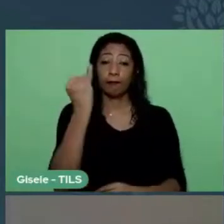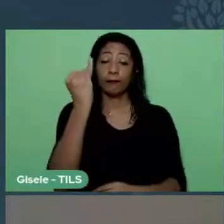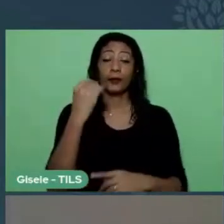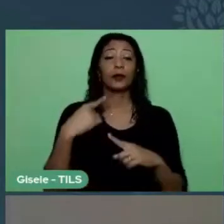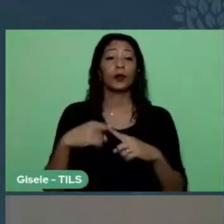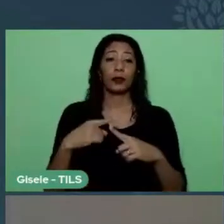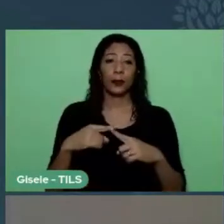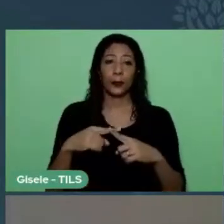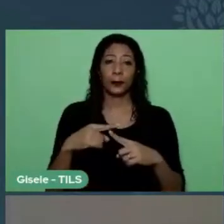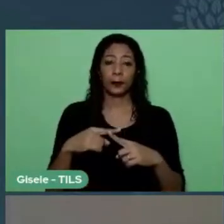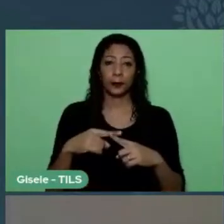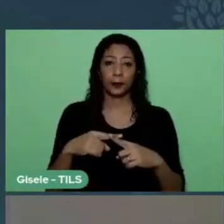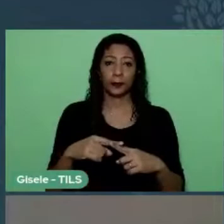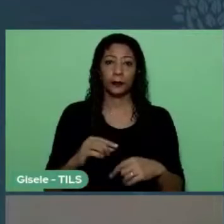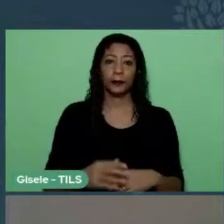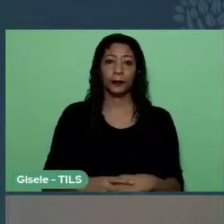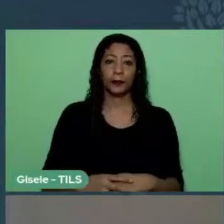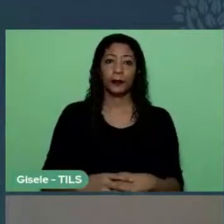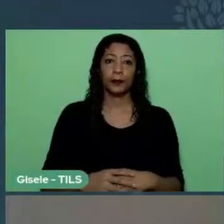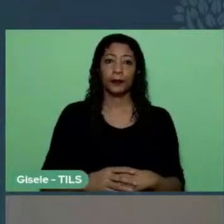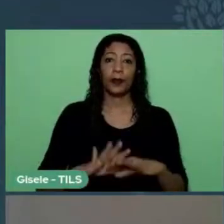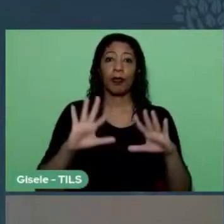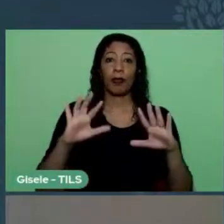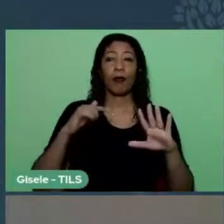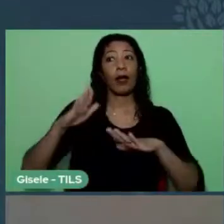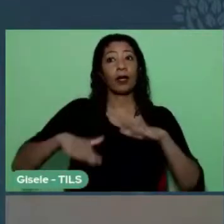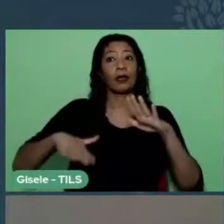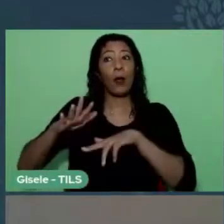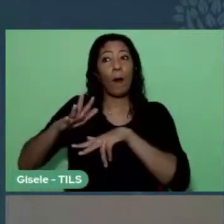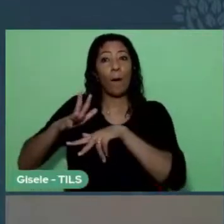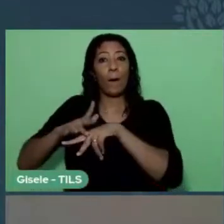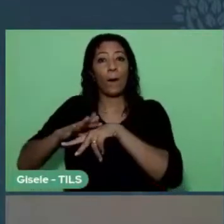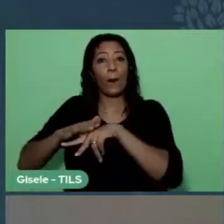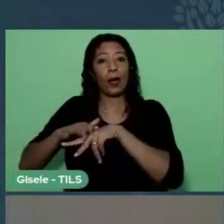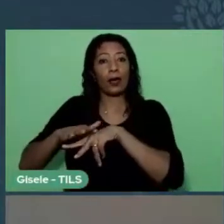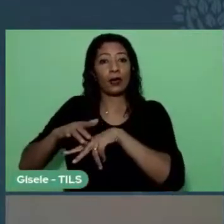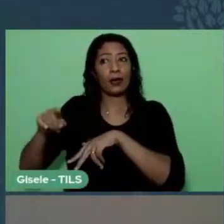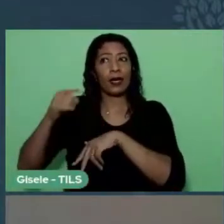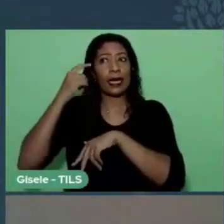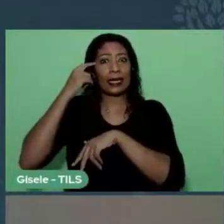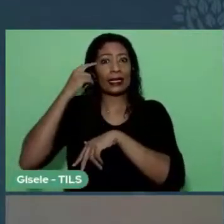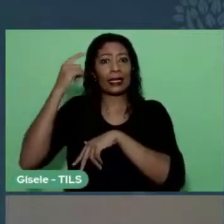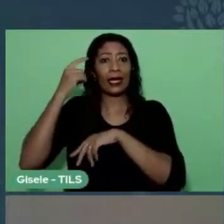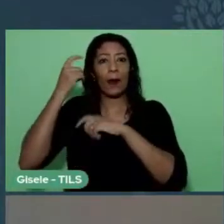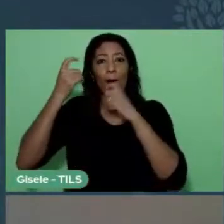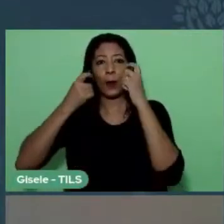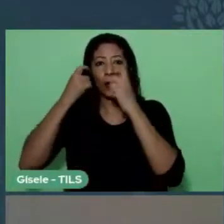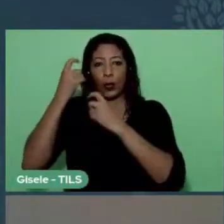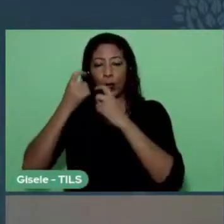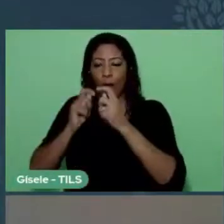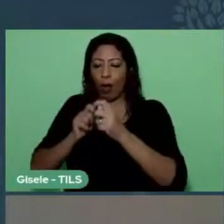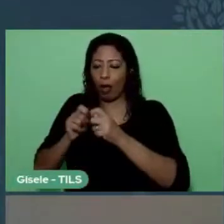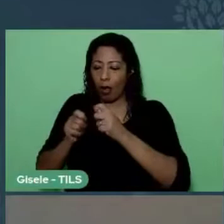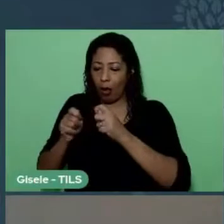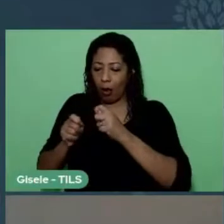porque pelo ponto de vista do paciente, obviamente vocês estão sempre preocupados com o controle atual dos